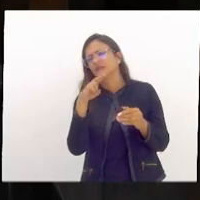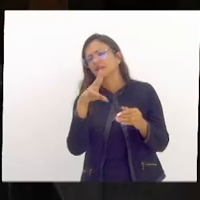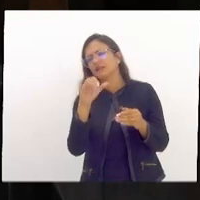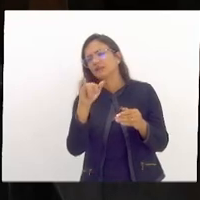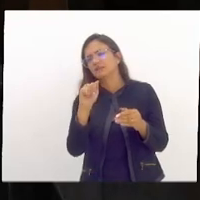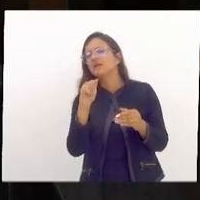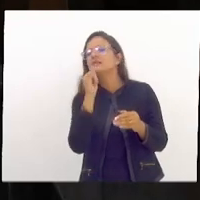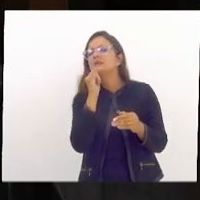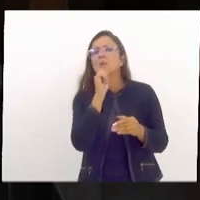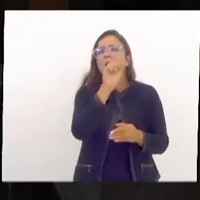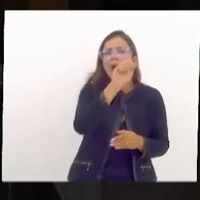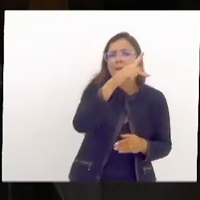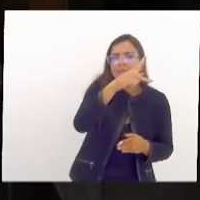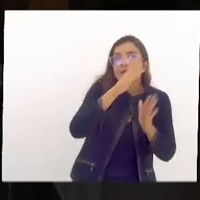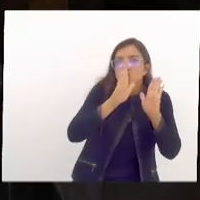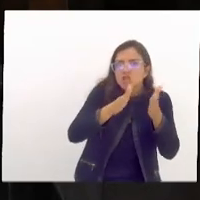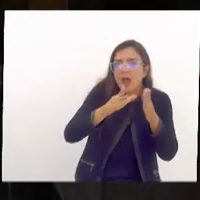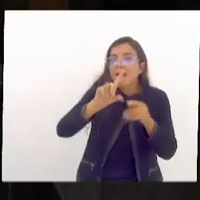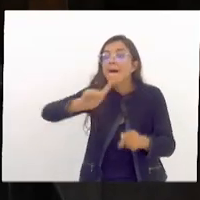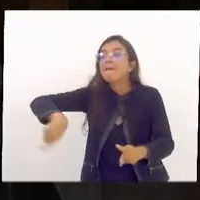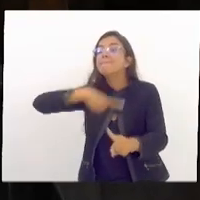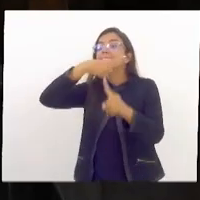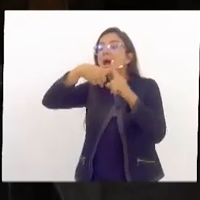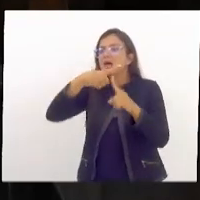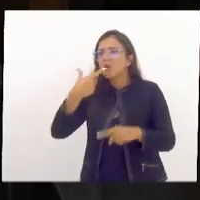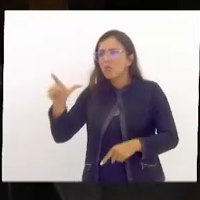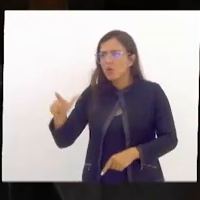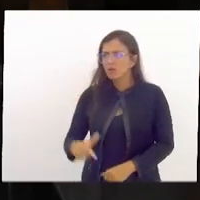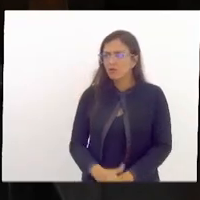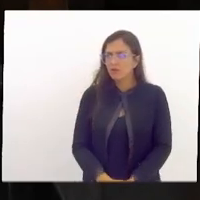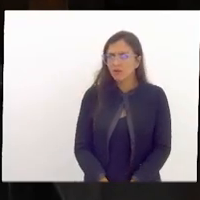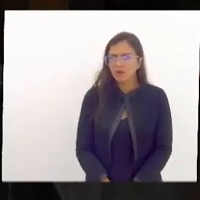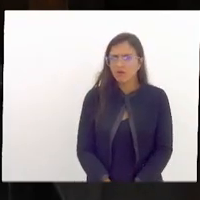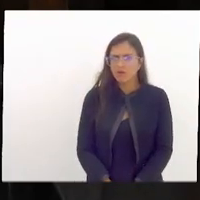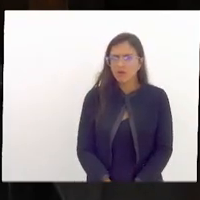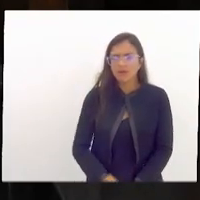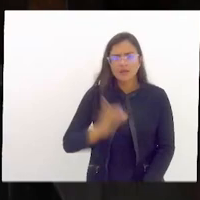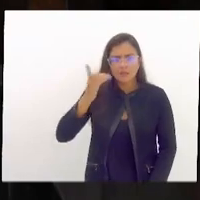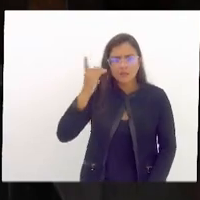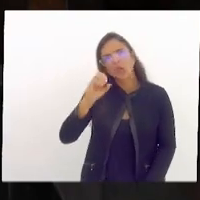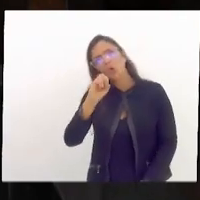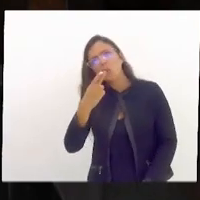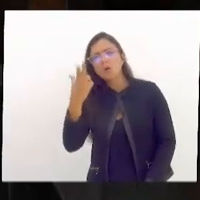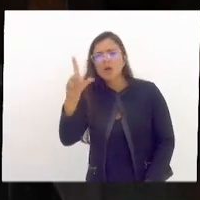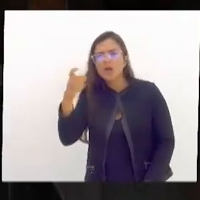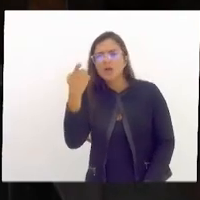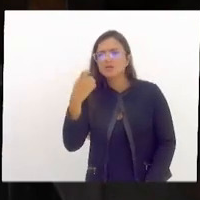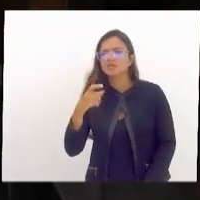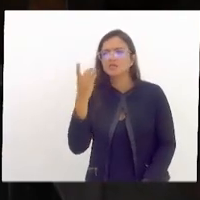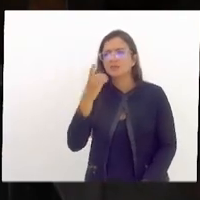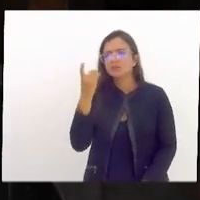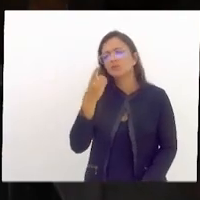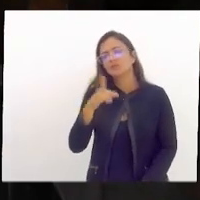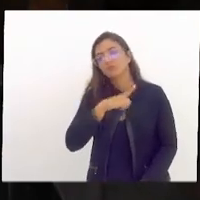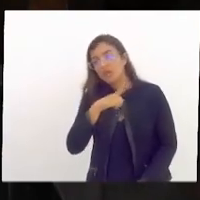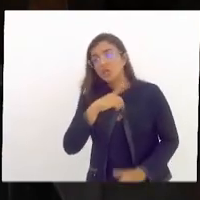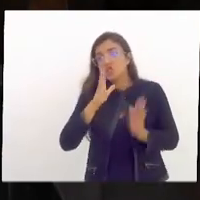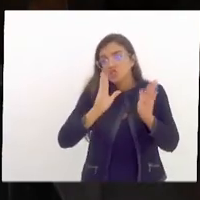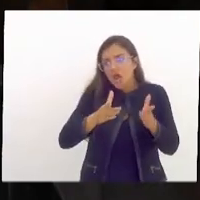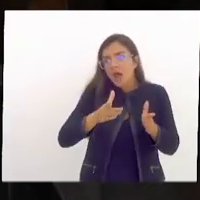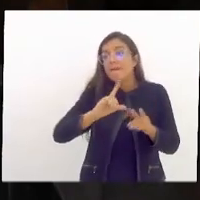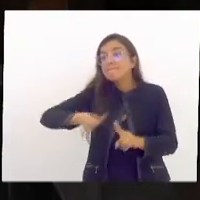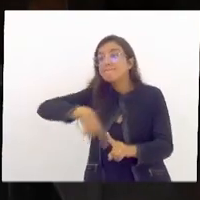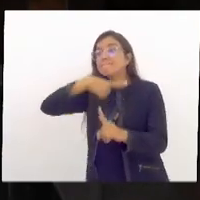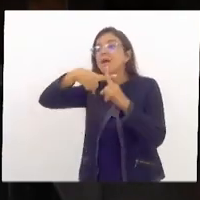aposentadoria que os deputados ou ex-deputados, deputadas ou ex-deputadas, já tenham ou venham a requerer